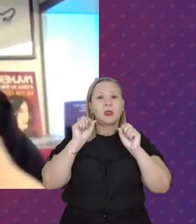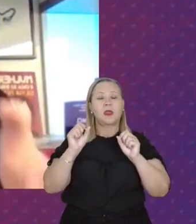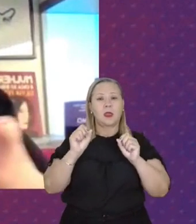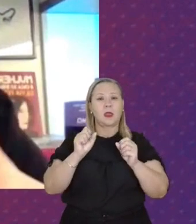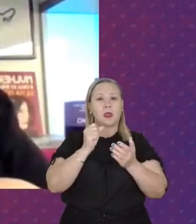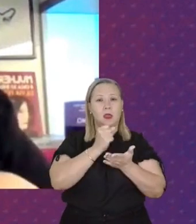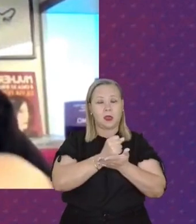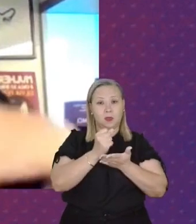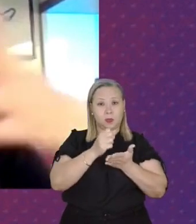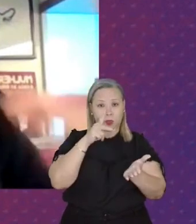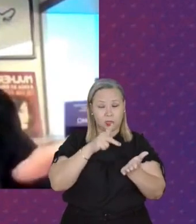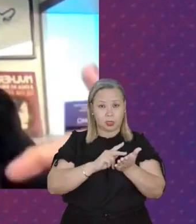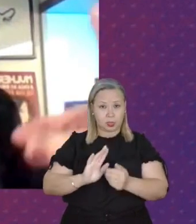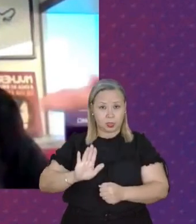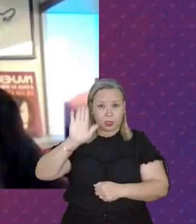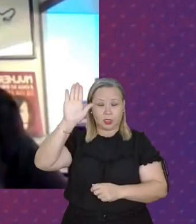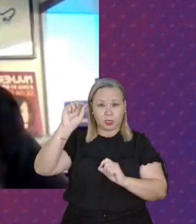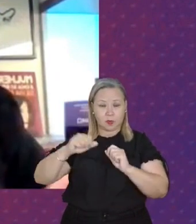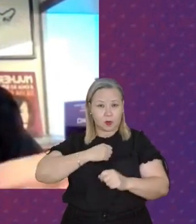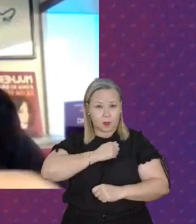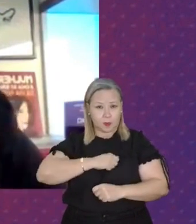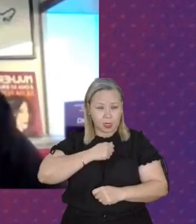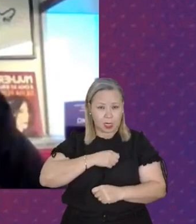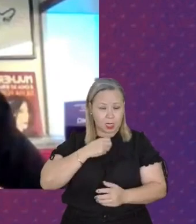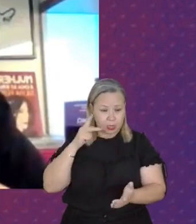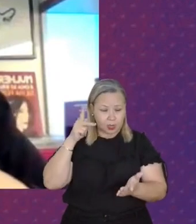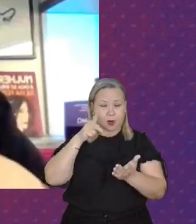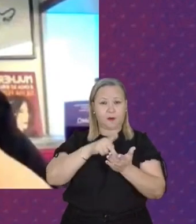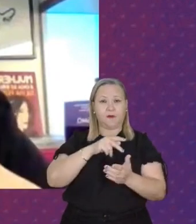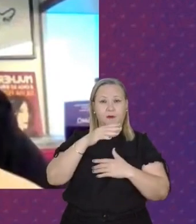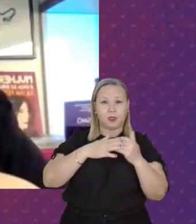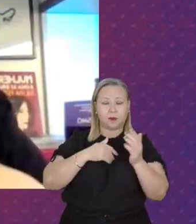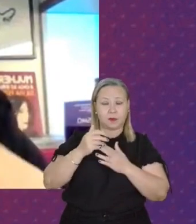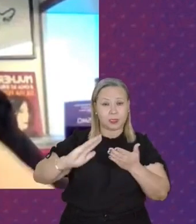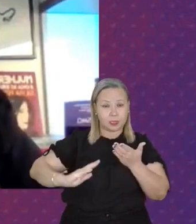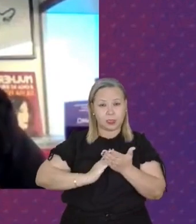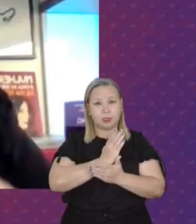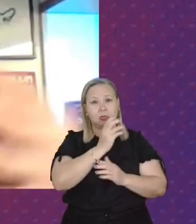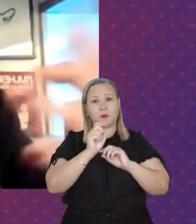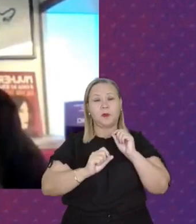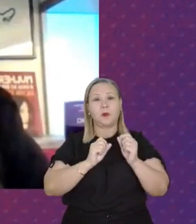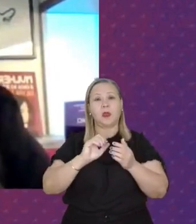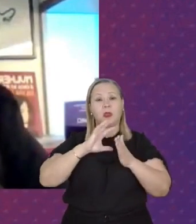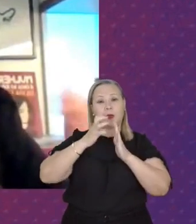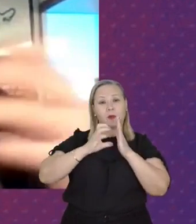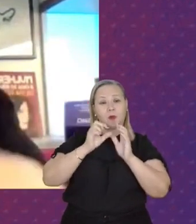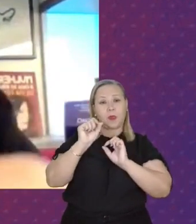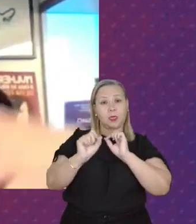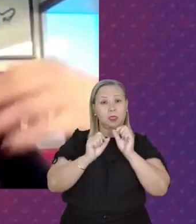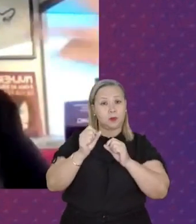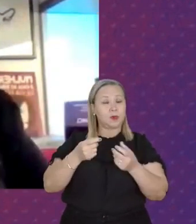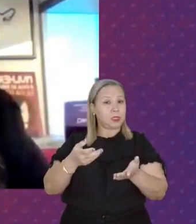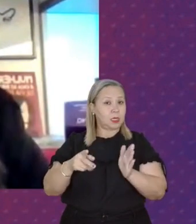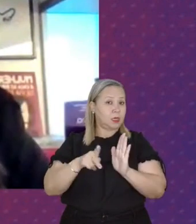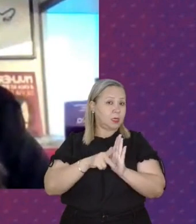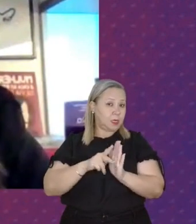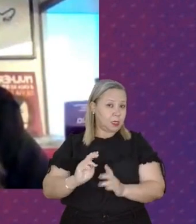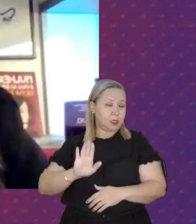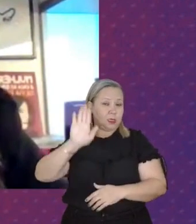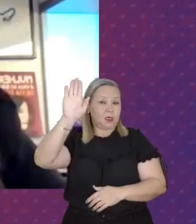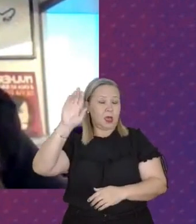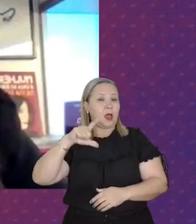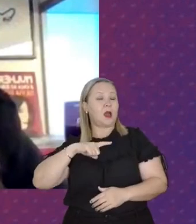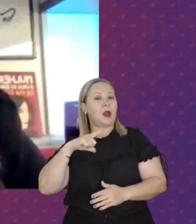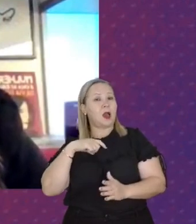de candidatura lá para agosto seja efetivado, caso você seja aprovada pelo partido para ser candidata e depois tenha o seu